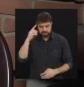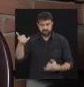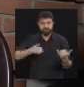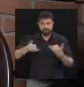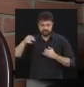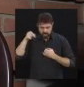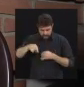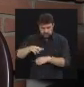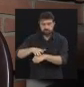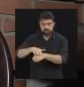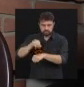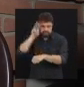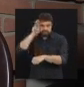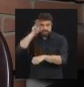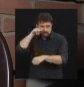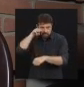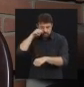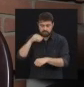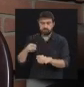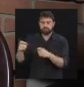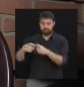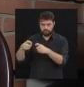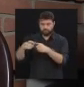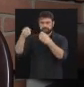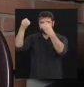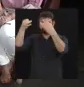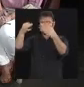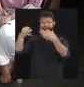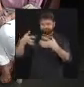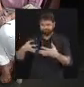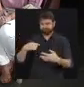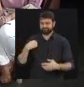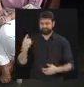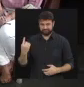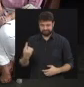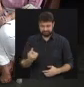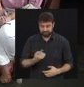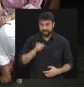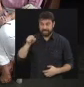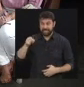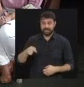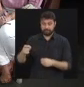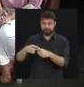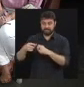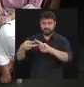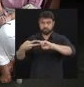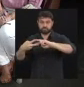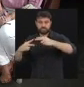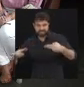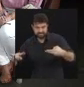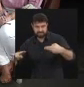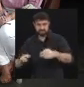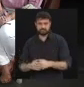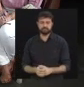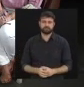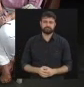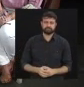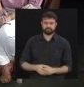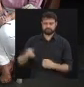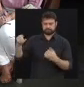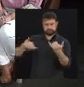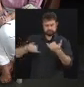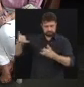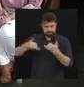da síndrome, com o Dr. Décio Brunoni, lá do Hospital São Paulo. Geneticista, né? E falou que a